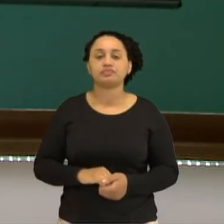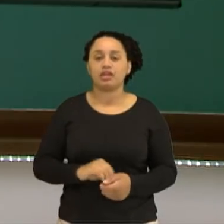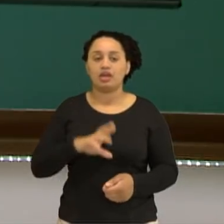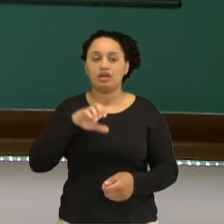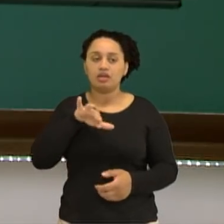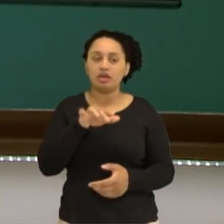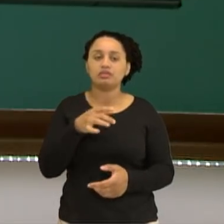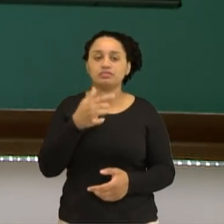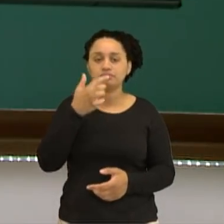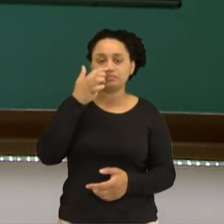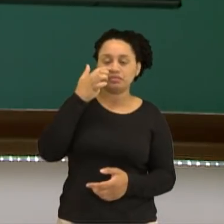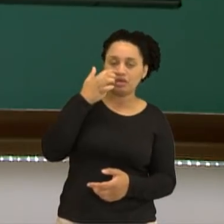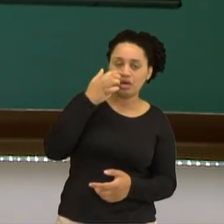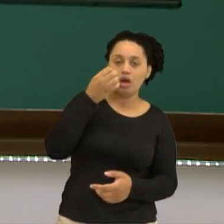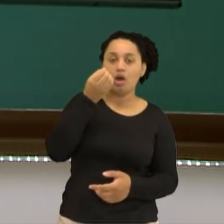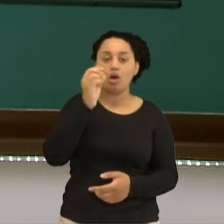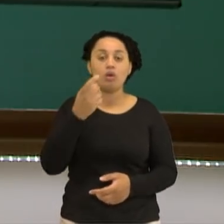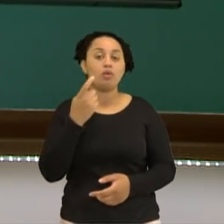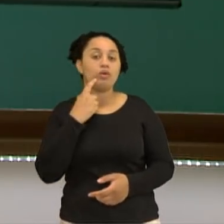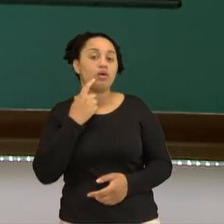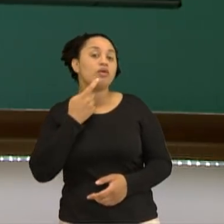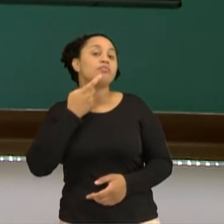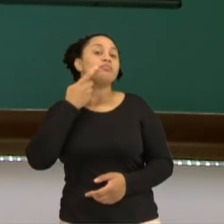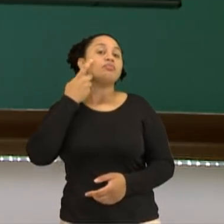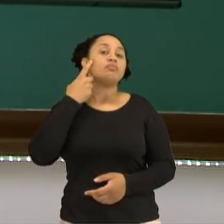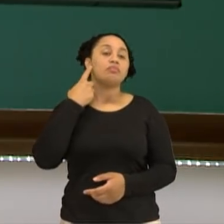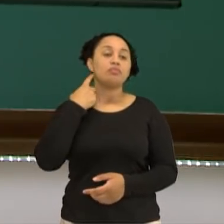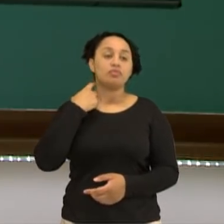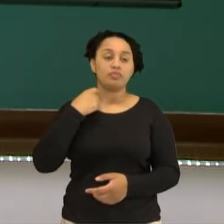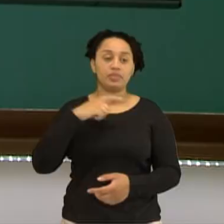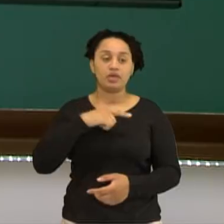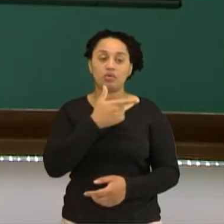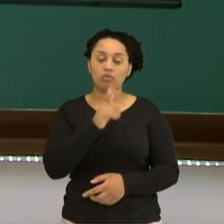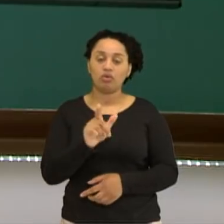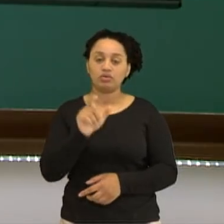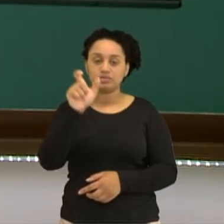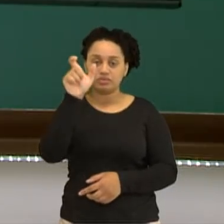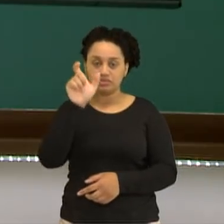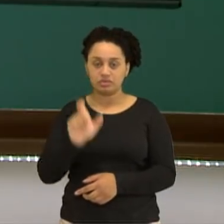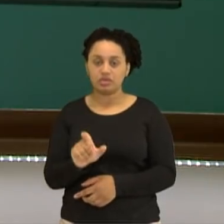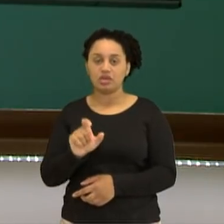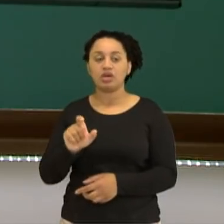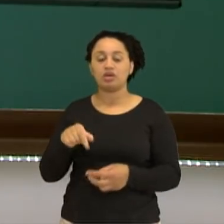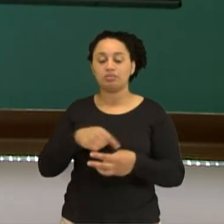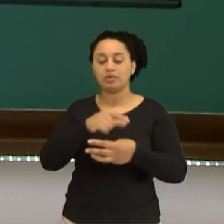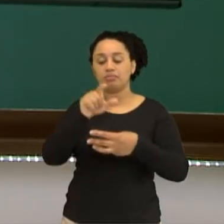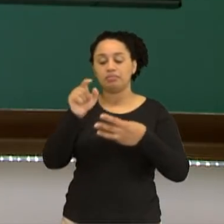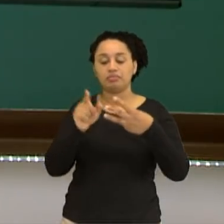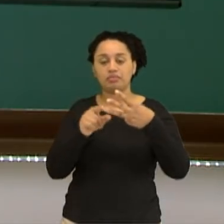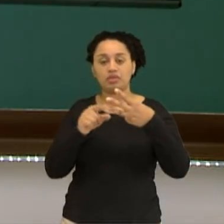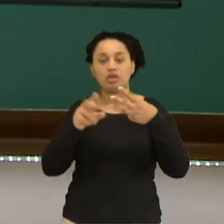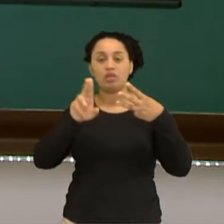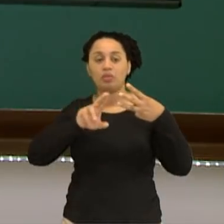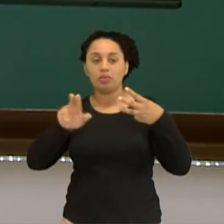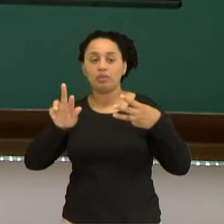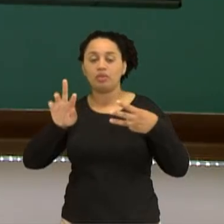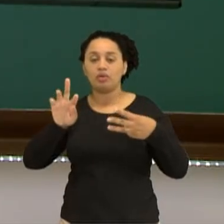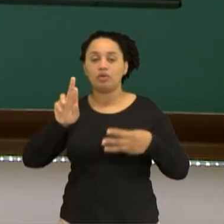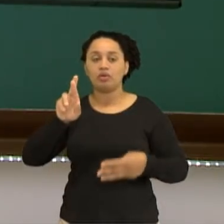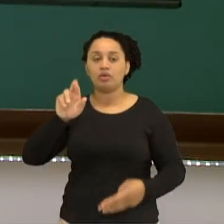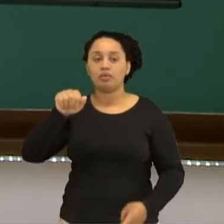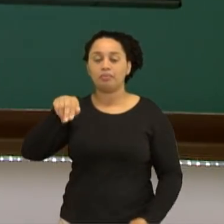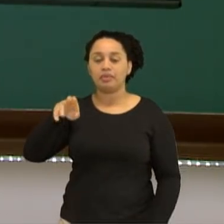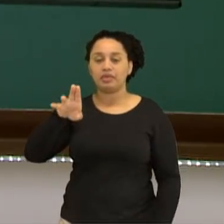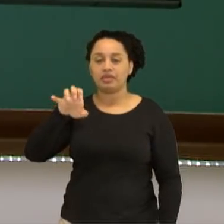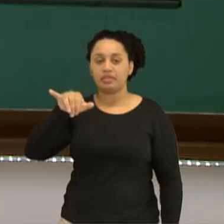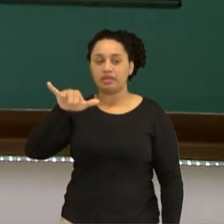entrou pelo nariz ou pela boca, ele vai descer por um outro órgão, a qual nós vamos chamar de traqueia. Aqui vocês vão observar